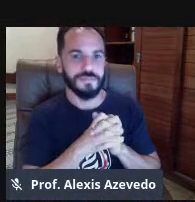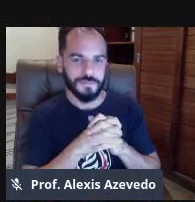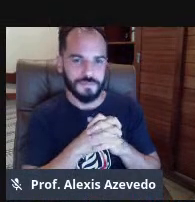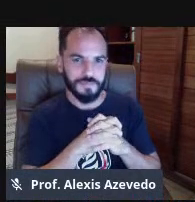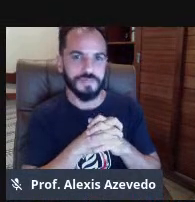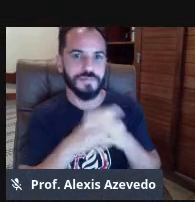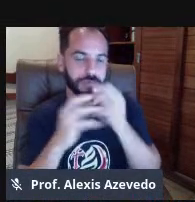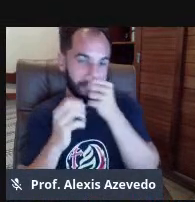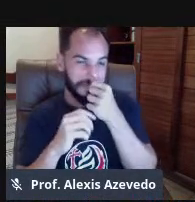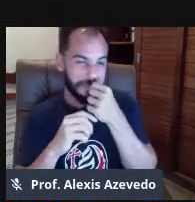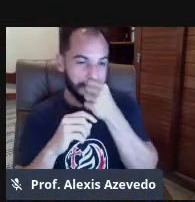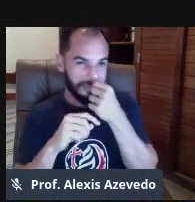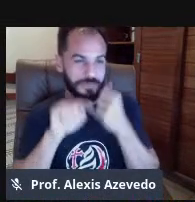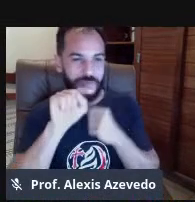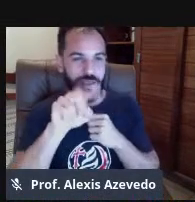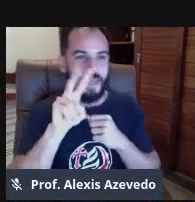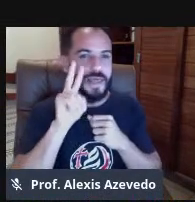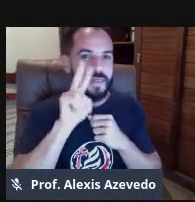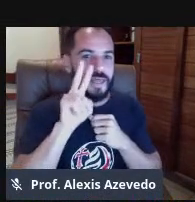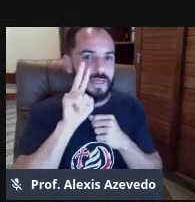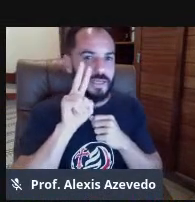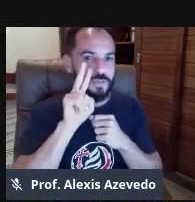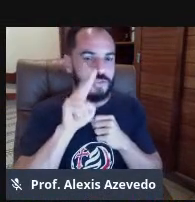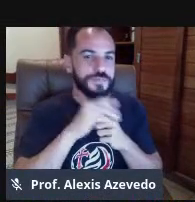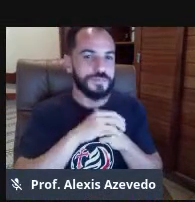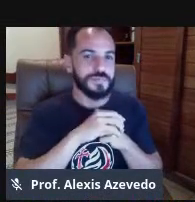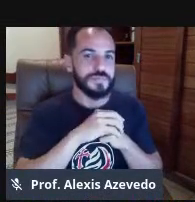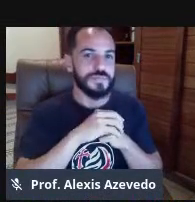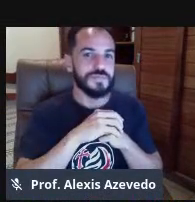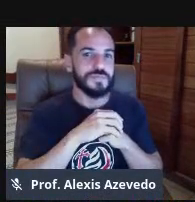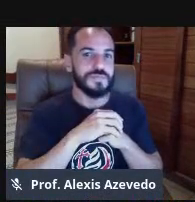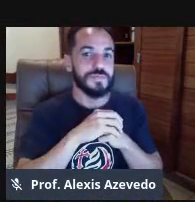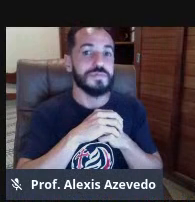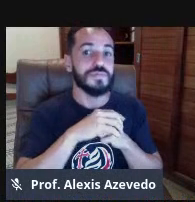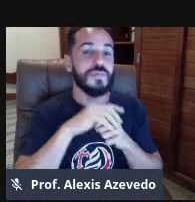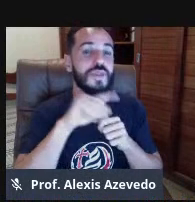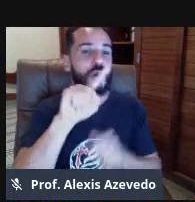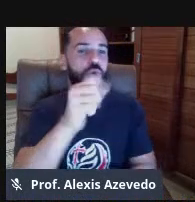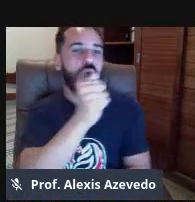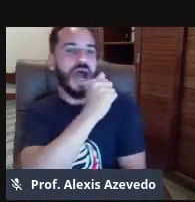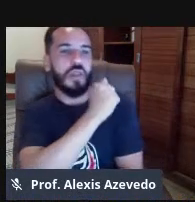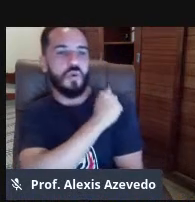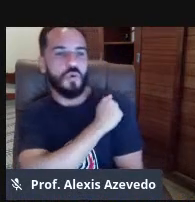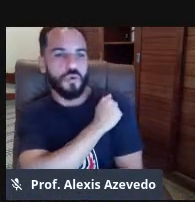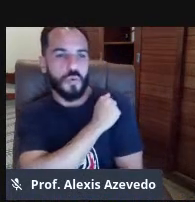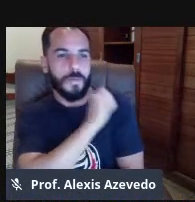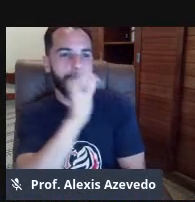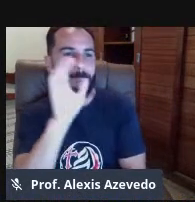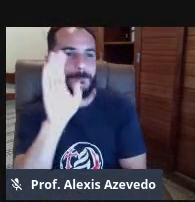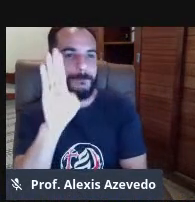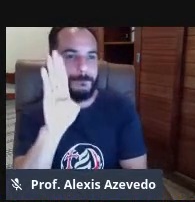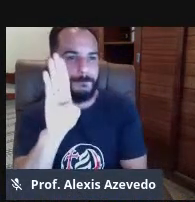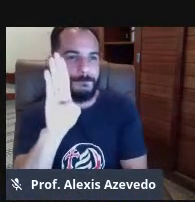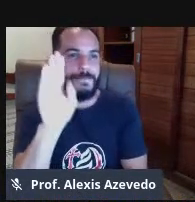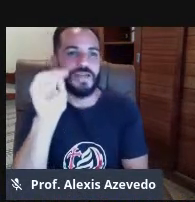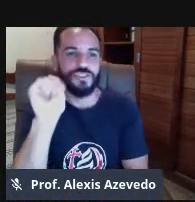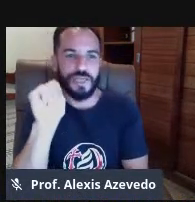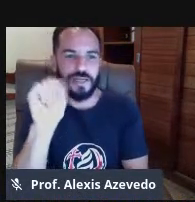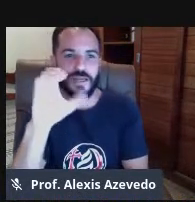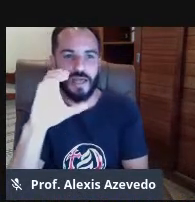artes plásticas, né, concluir o curso, integralizar o curso, né, ele deve cumprir